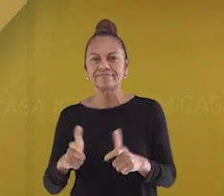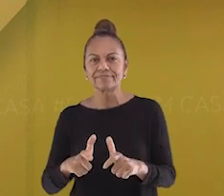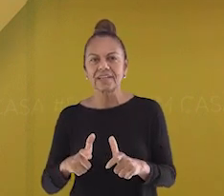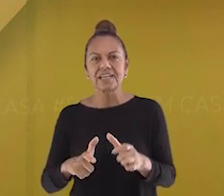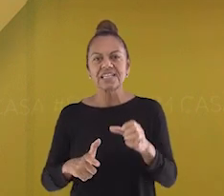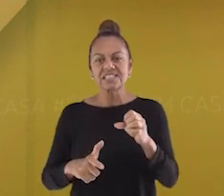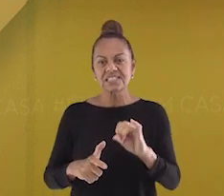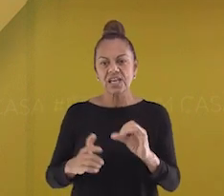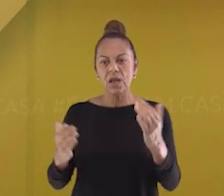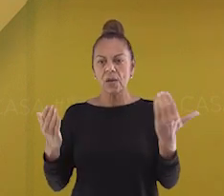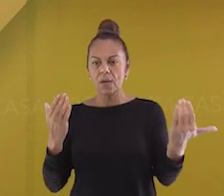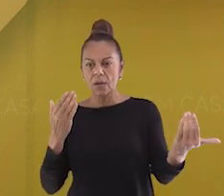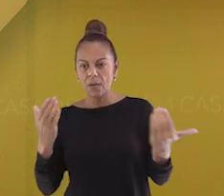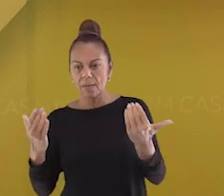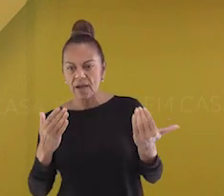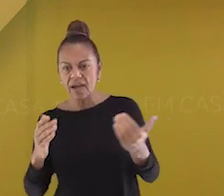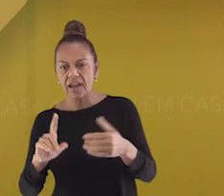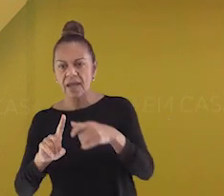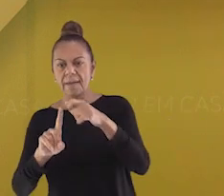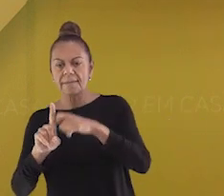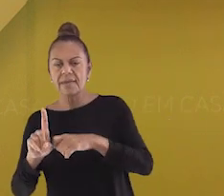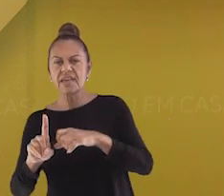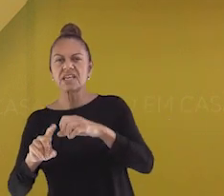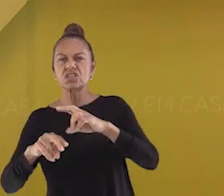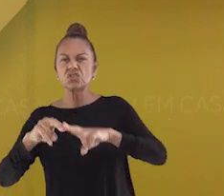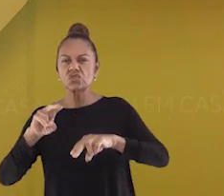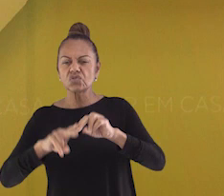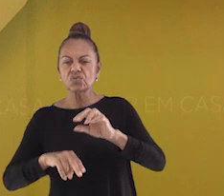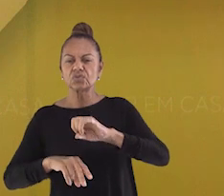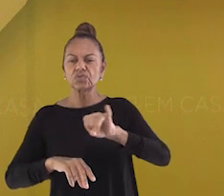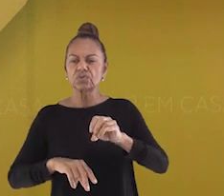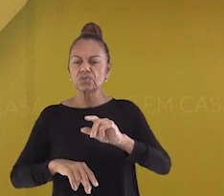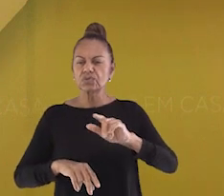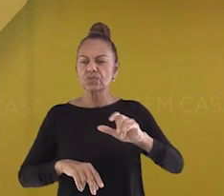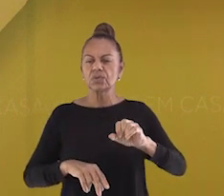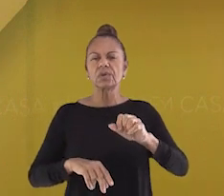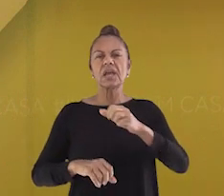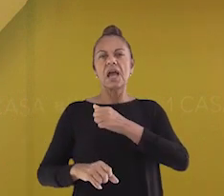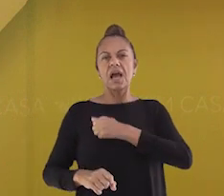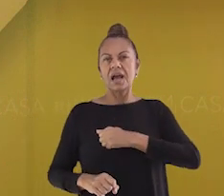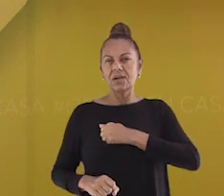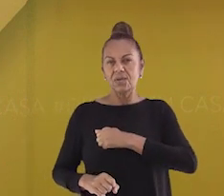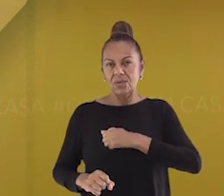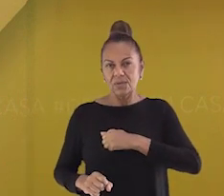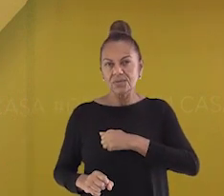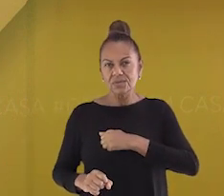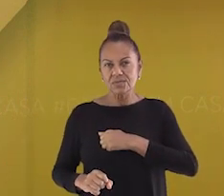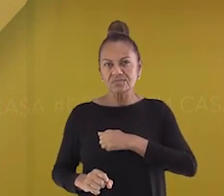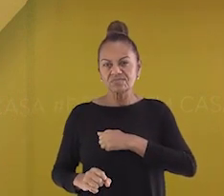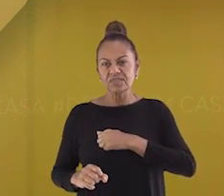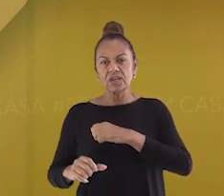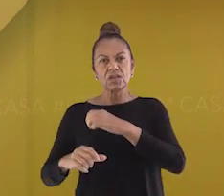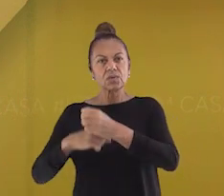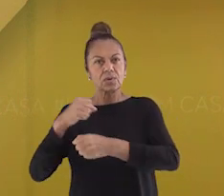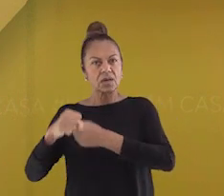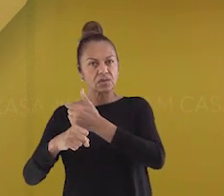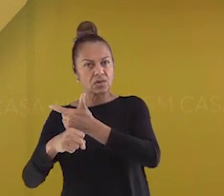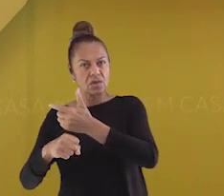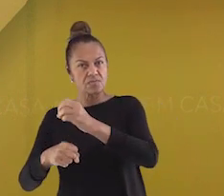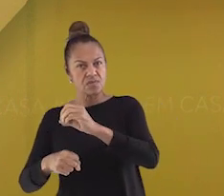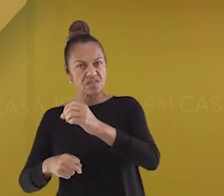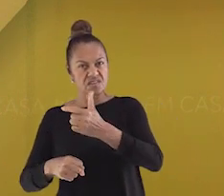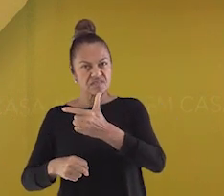em decréscimo, diminuindo. Se compararmos os números de junho, julho e agosto